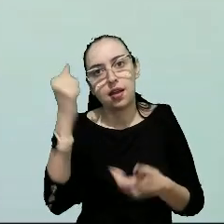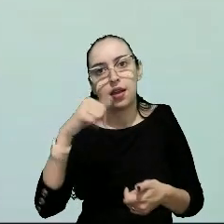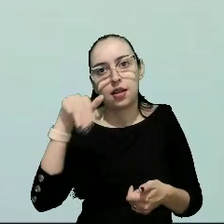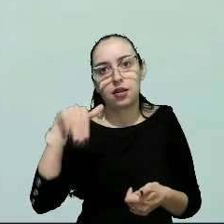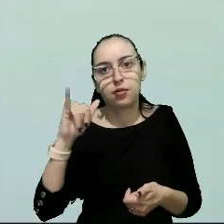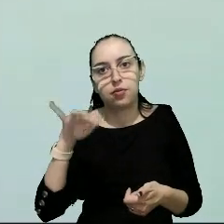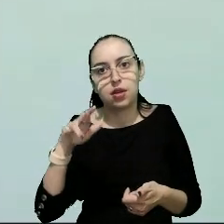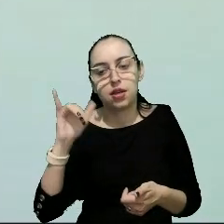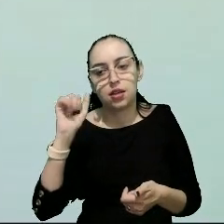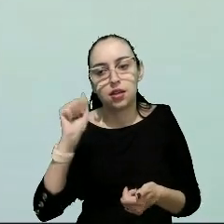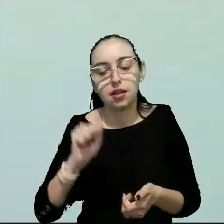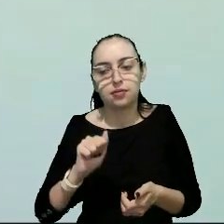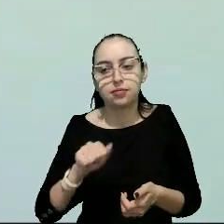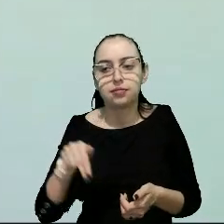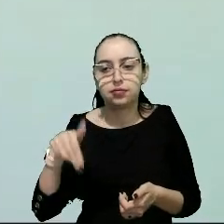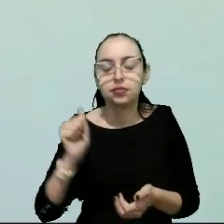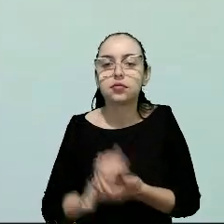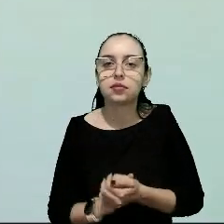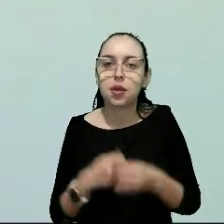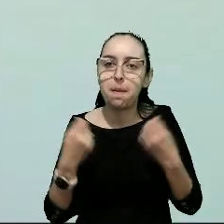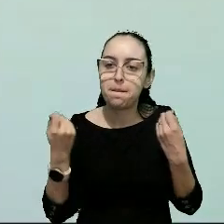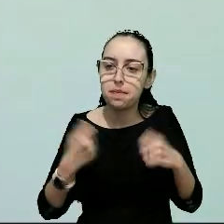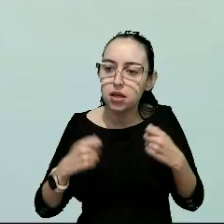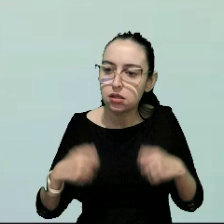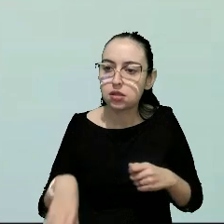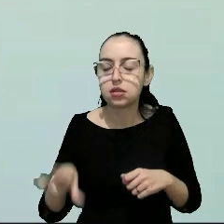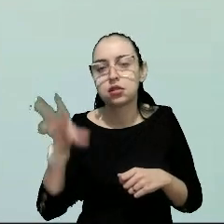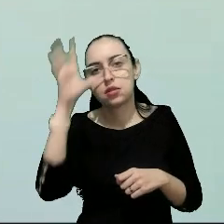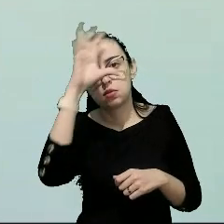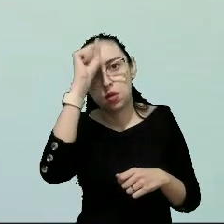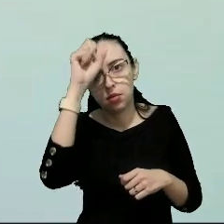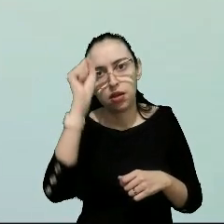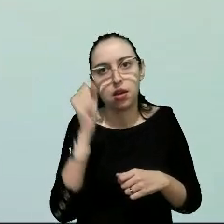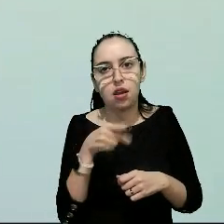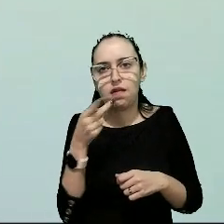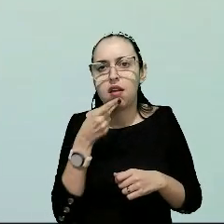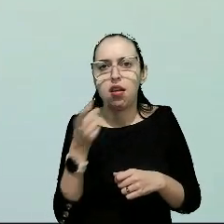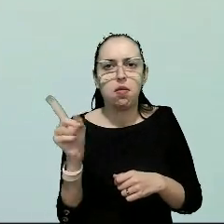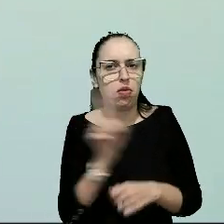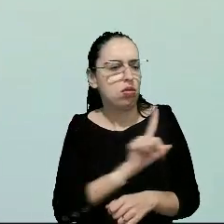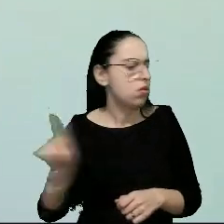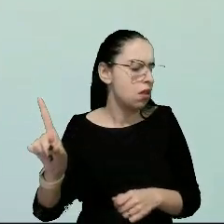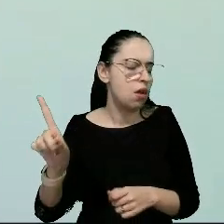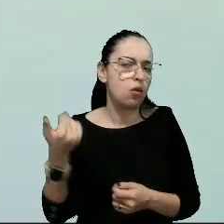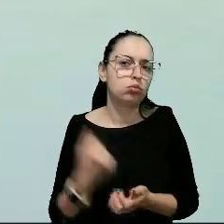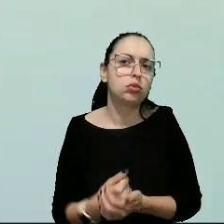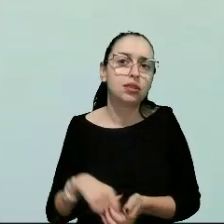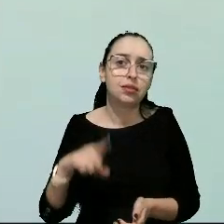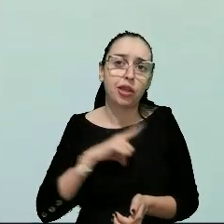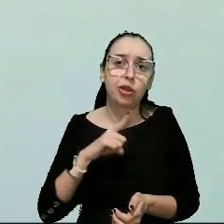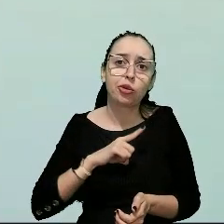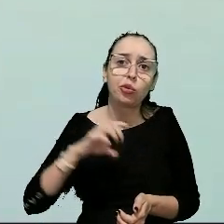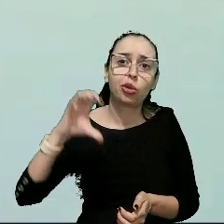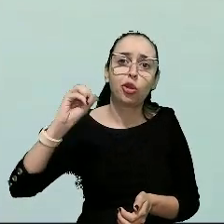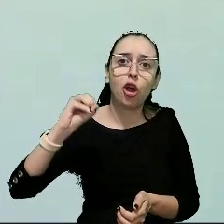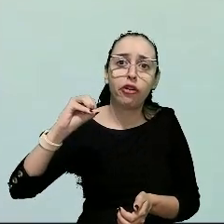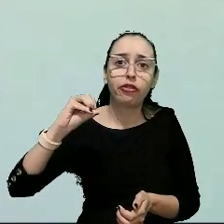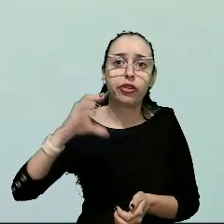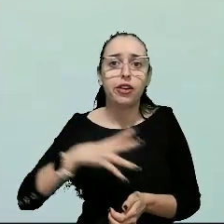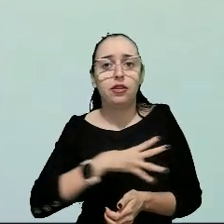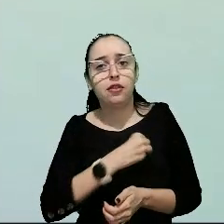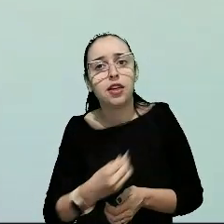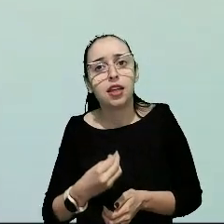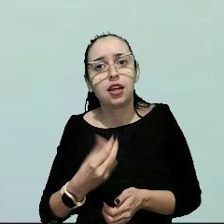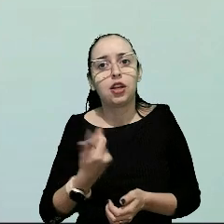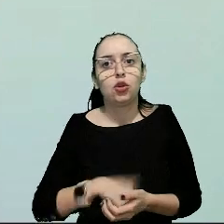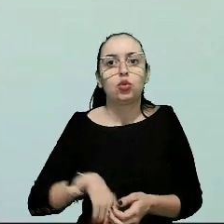muito obrigada, porque eu tenho que aprender a dizer não, e você me ensinou a dizer não, porque eu tenho 9 filhos,